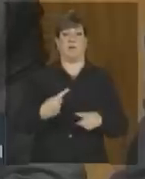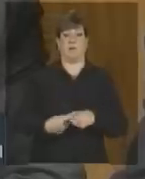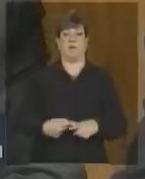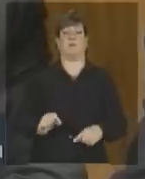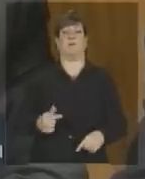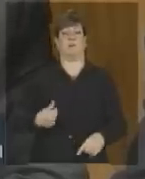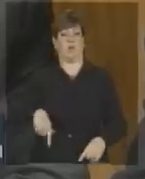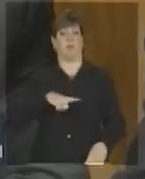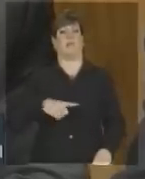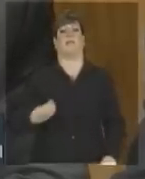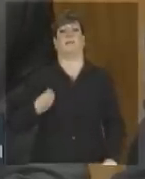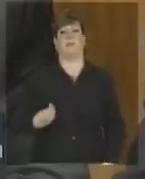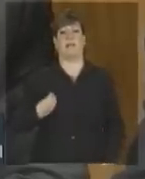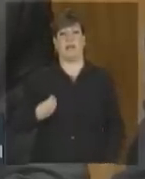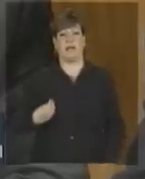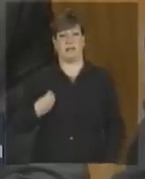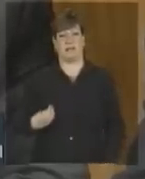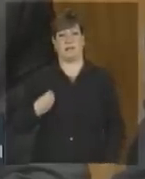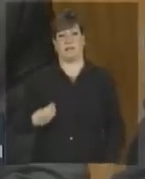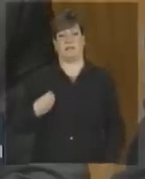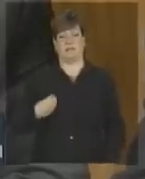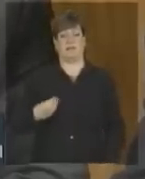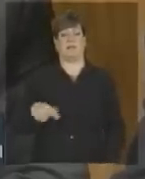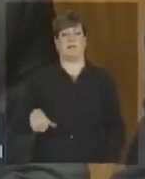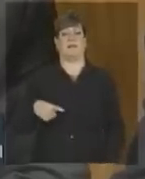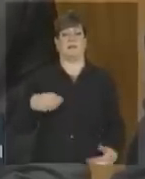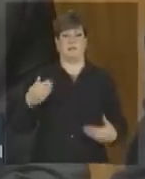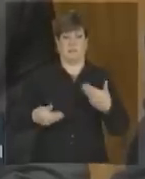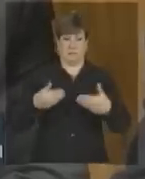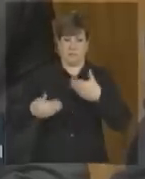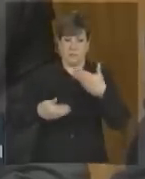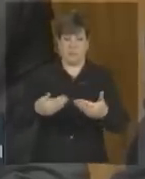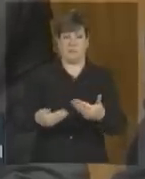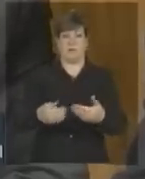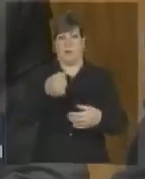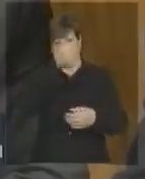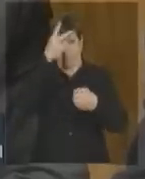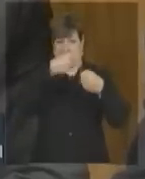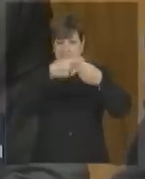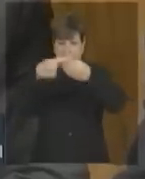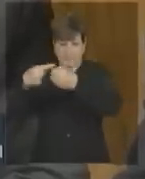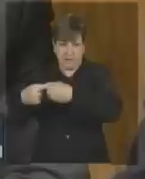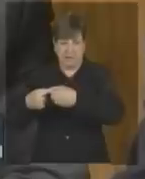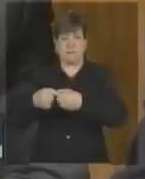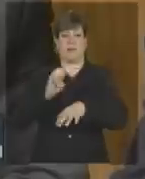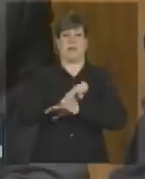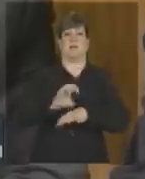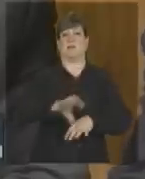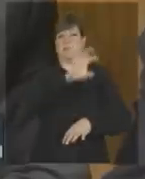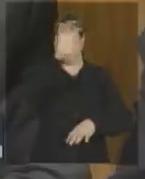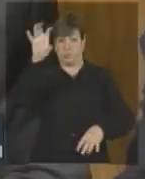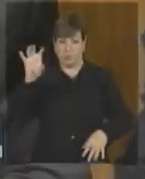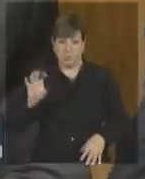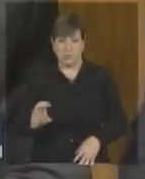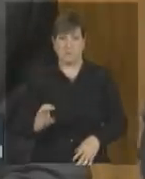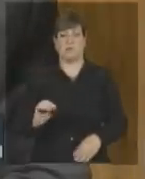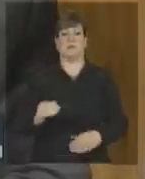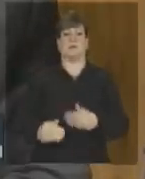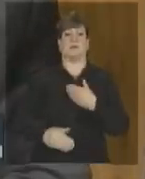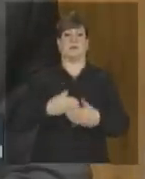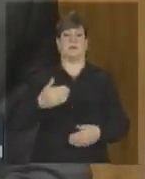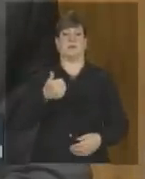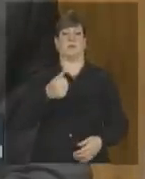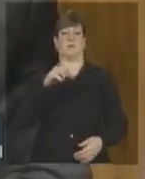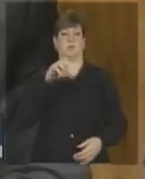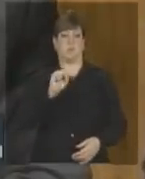Consocial, etapas municipais, etapas estaduais, e de 18 a 20 de maio, a